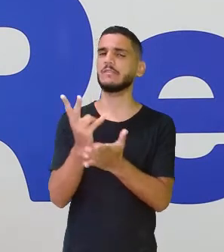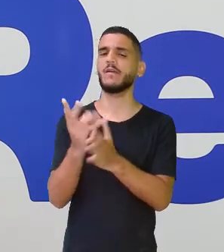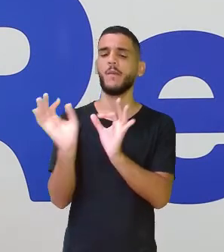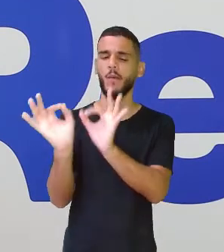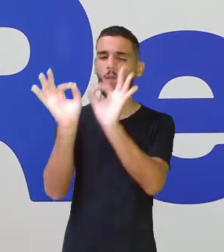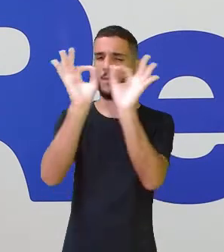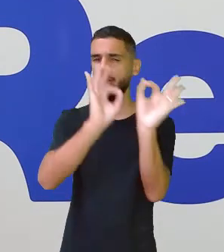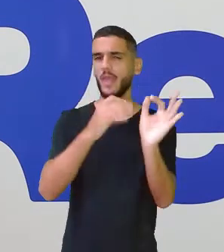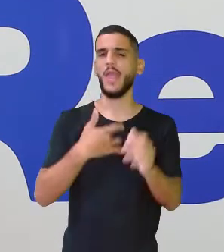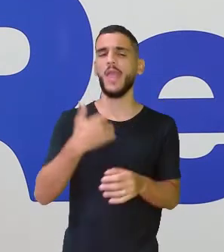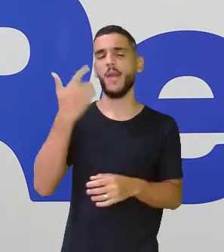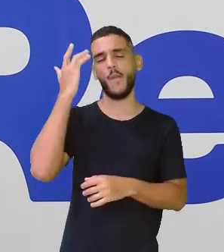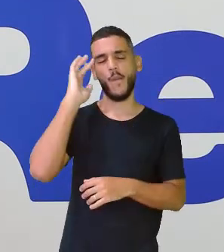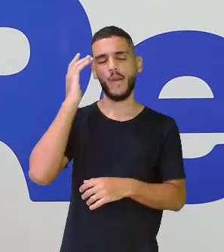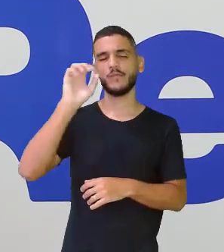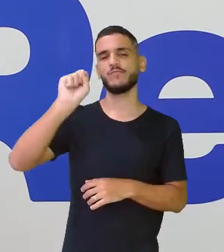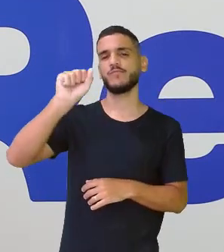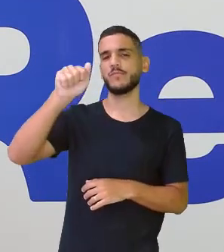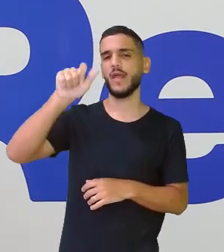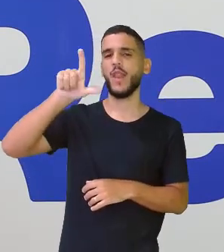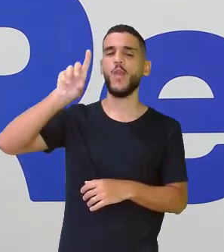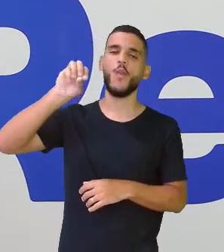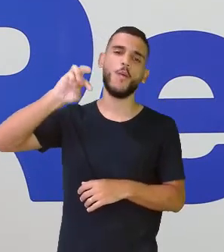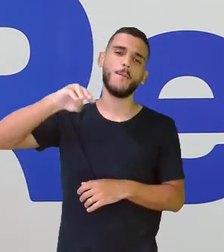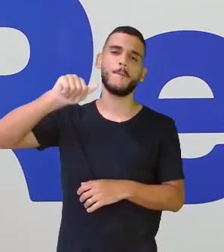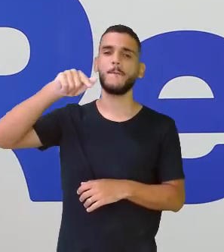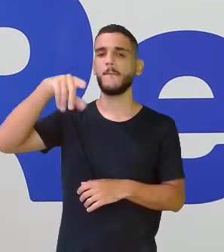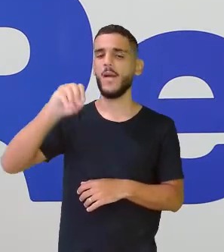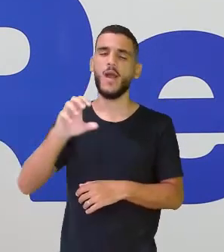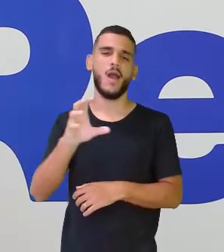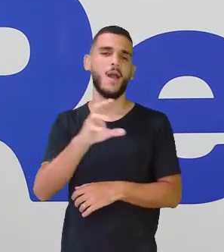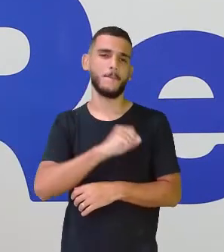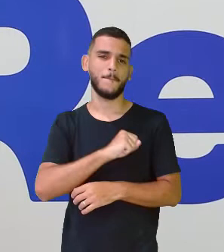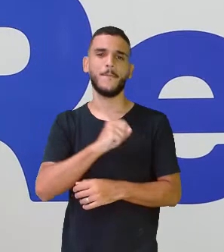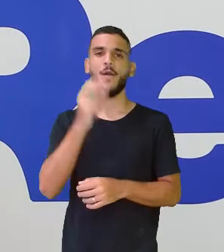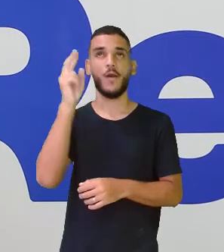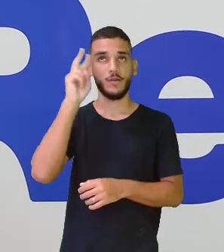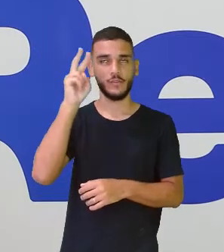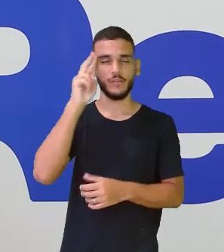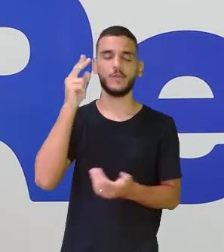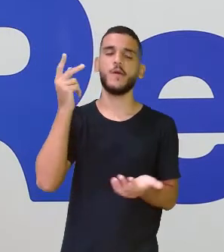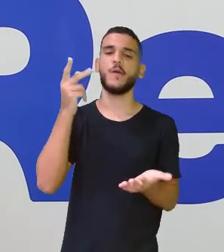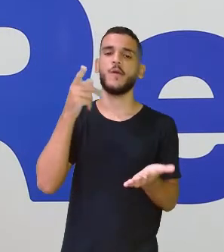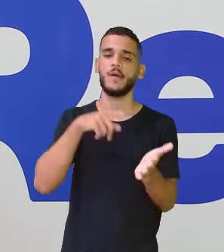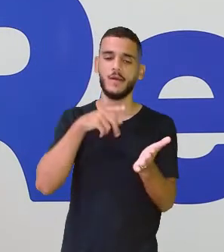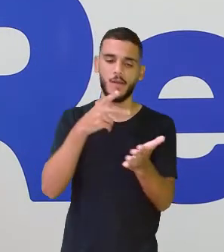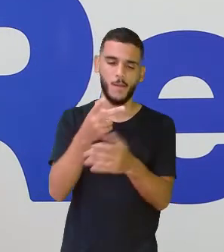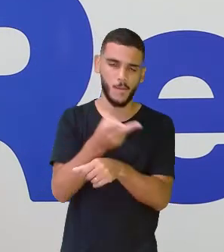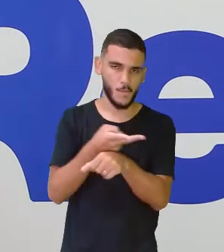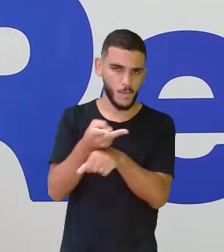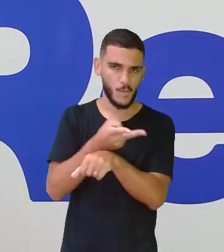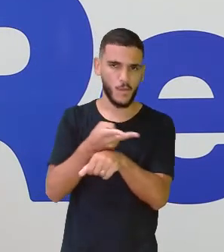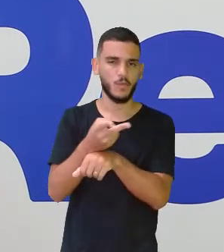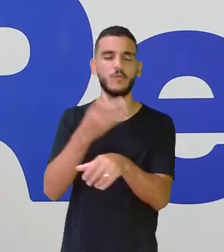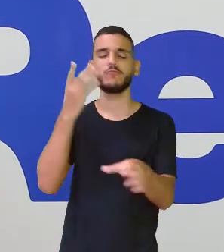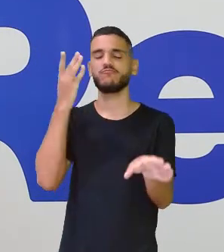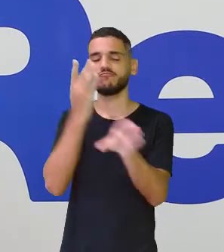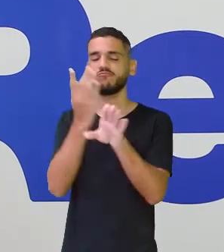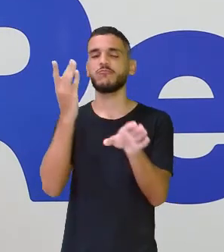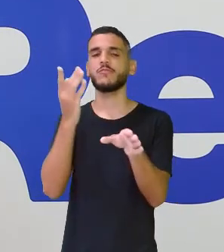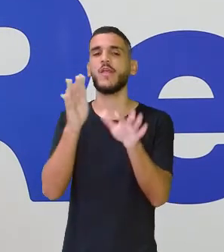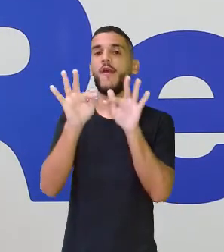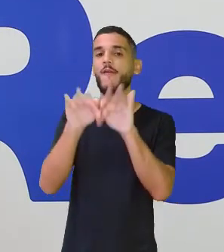que o Salomão disse que ele amou muito a história, viu? Então, Salomão, procura aí, conta aí o final pra gente